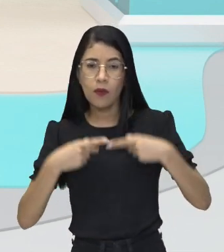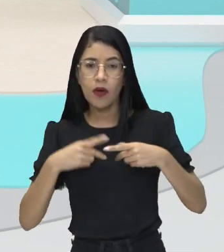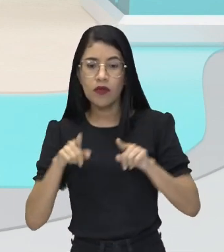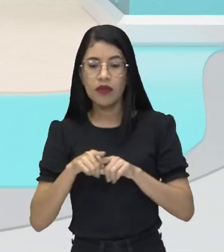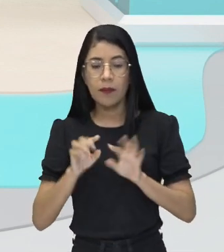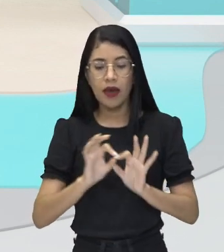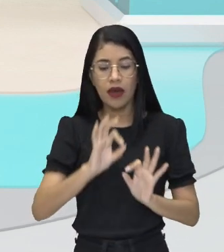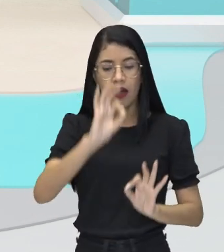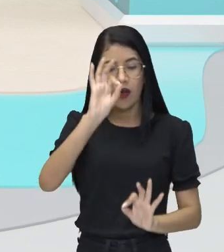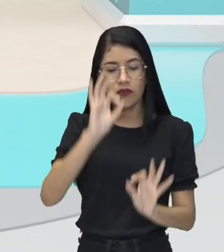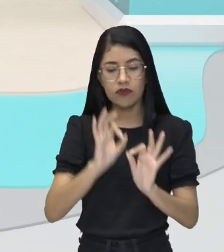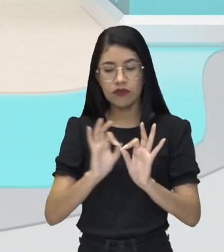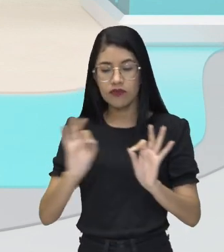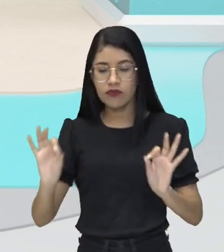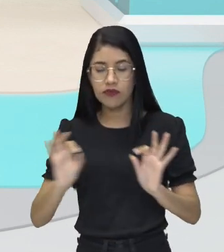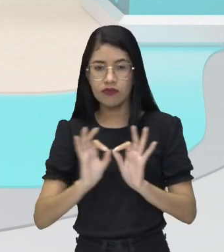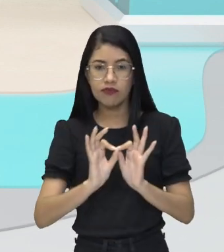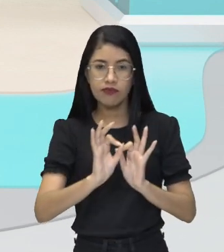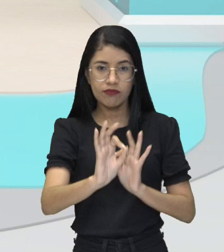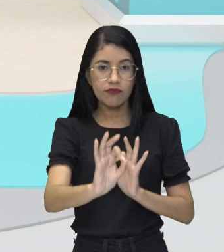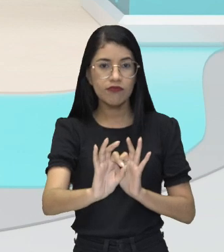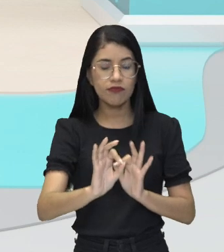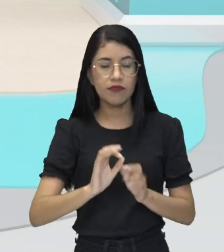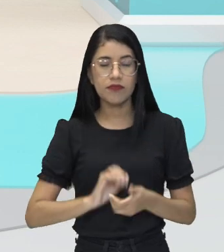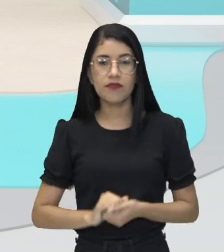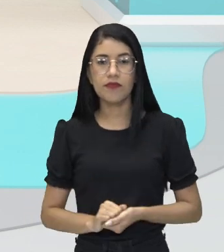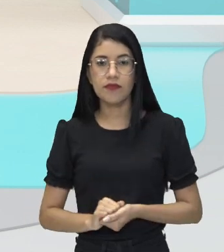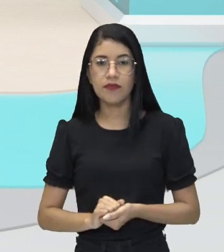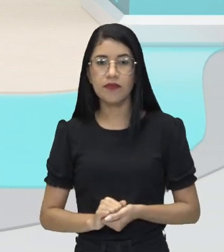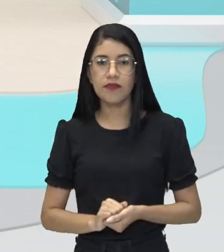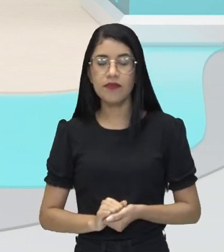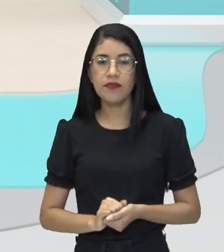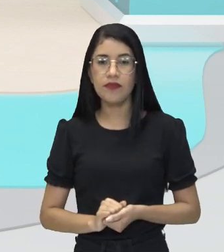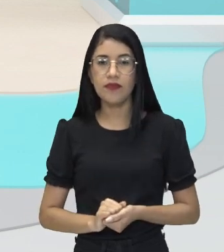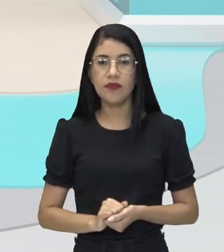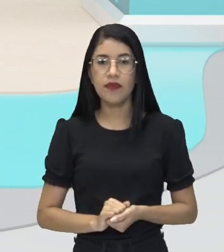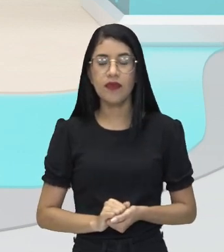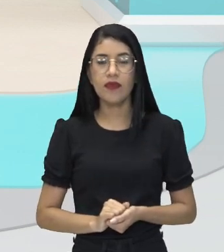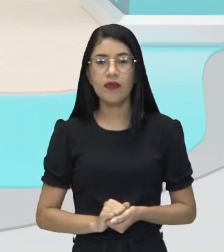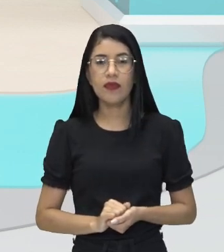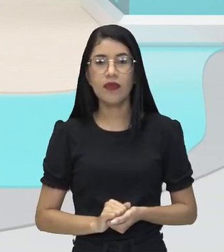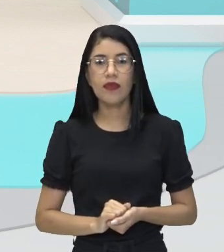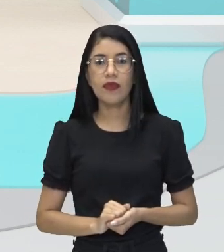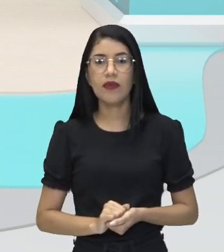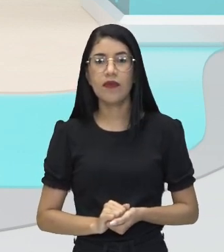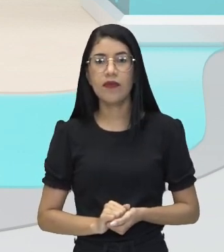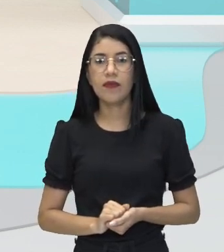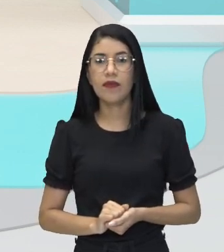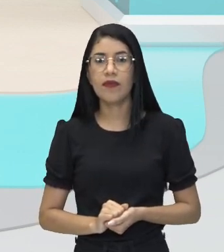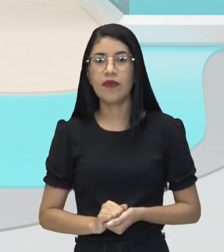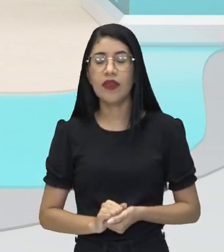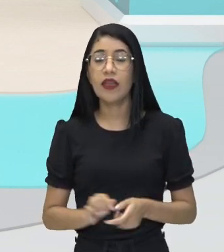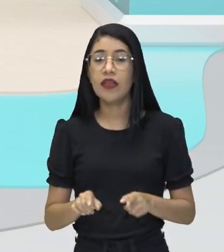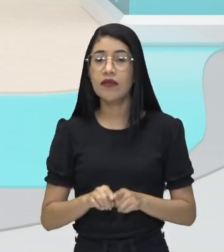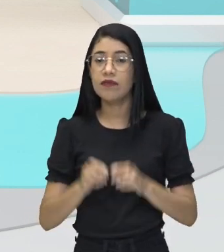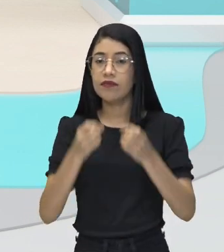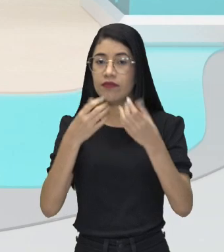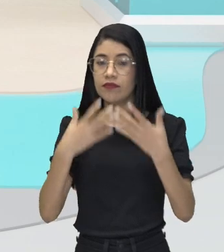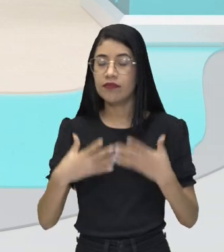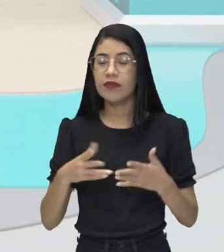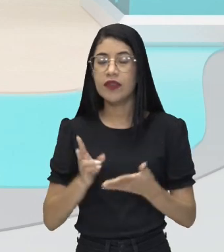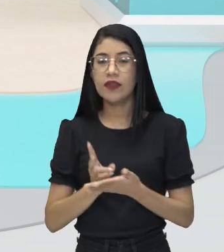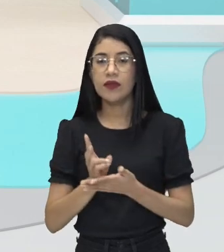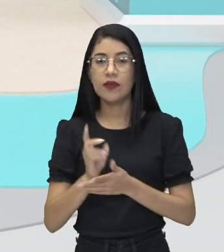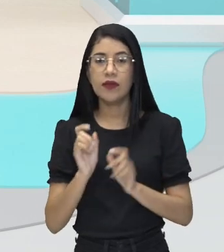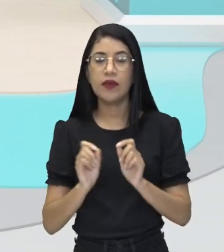altura, largura e profundidade da escultura, certo? E falando sobre isso também, na Grécia nós